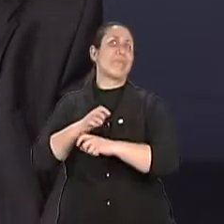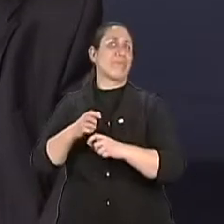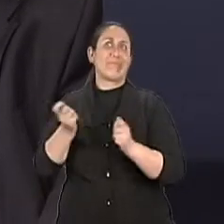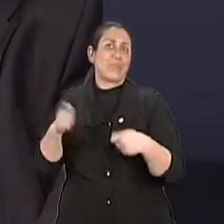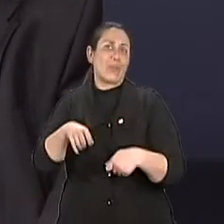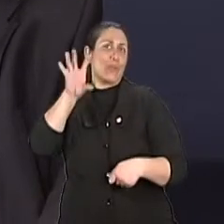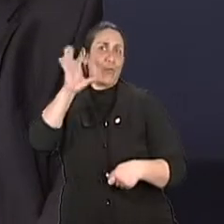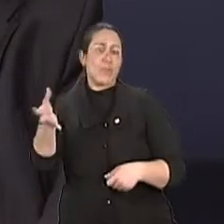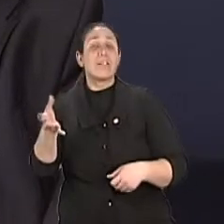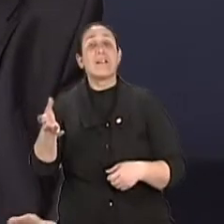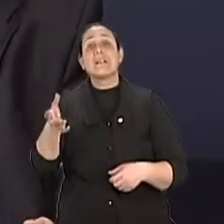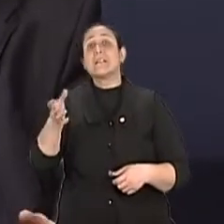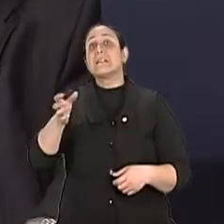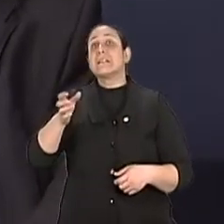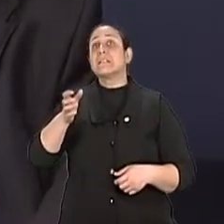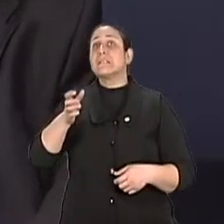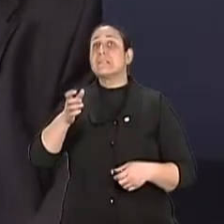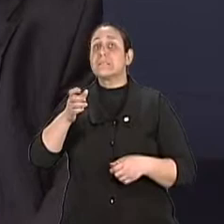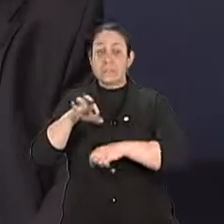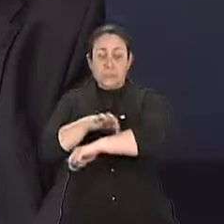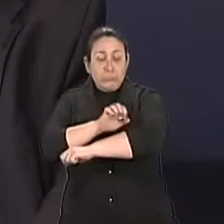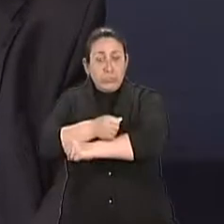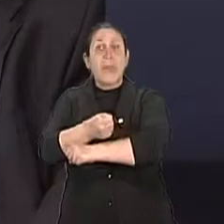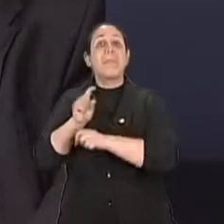resolvidas facilmente, digamos assim,